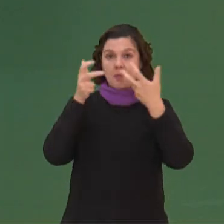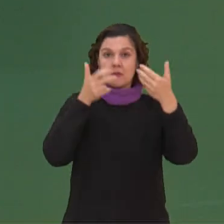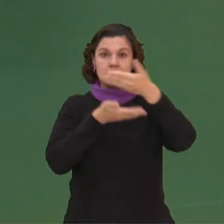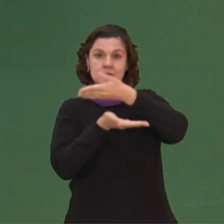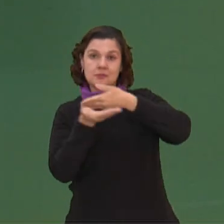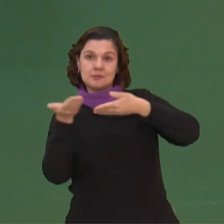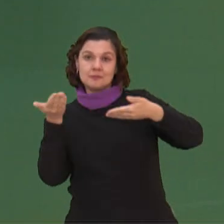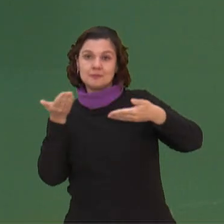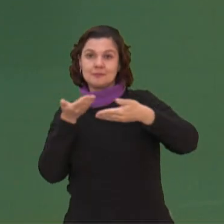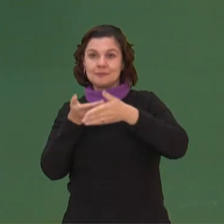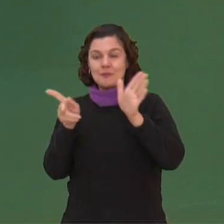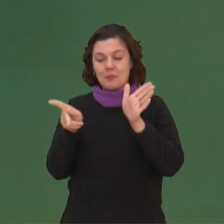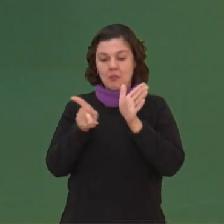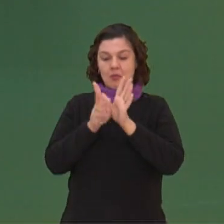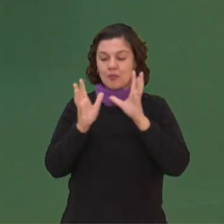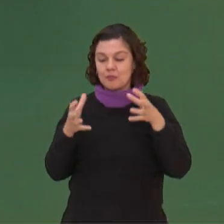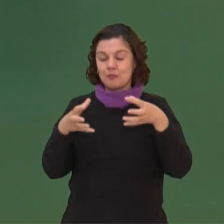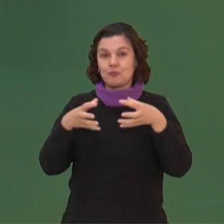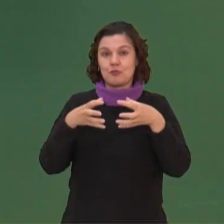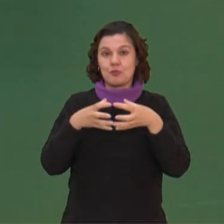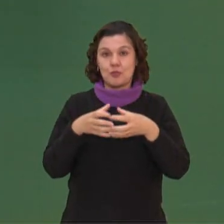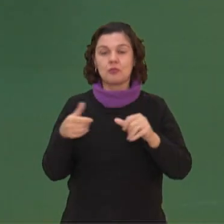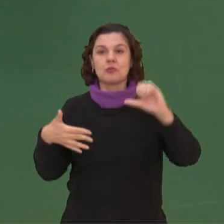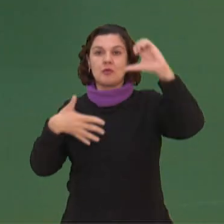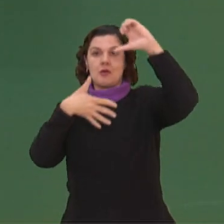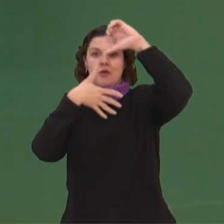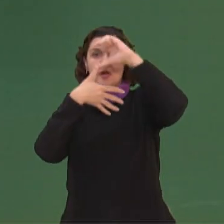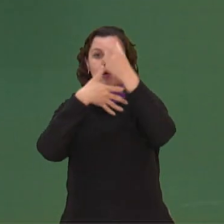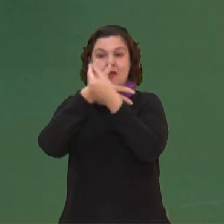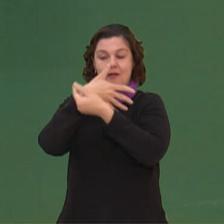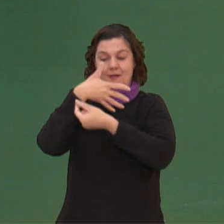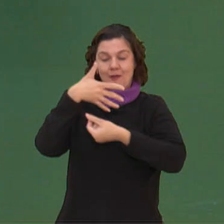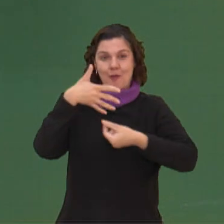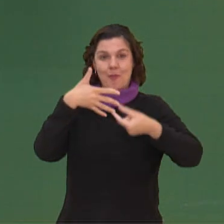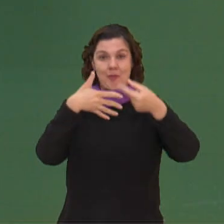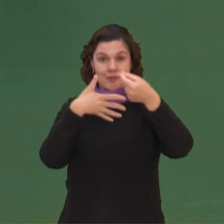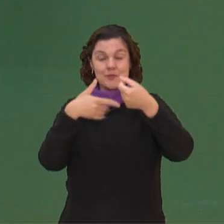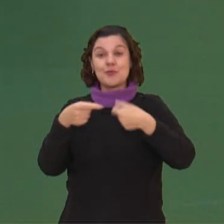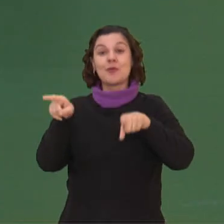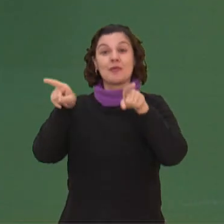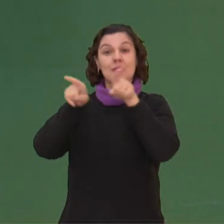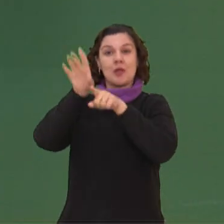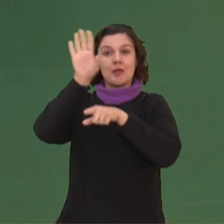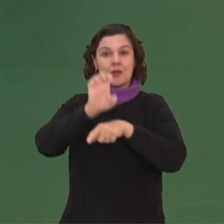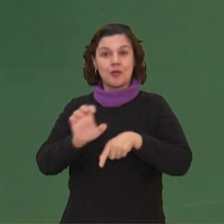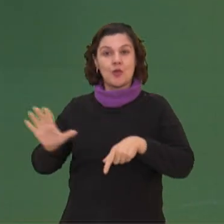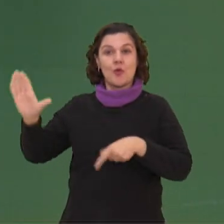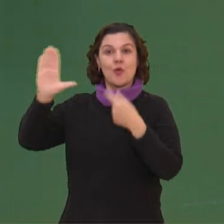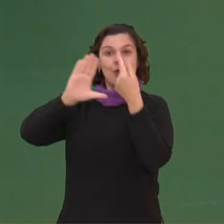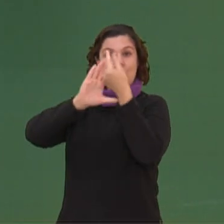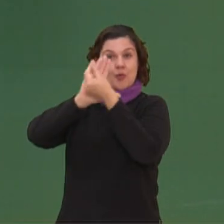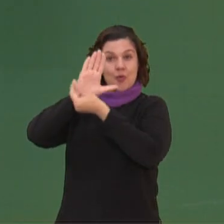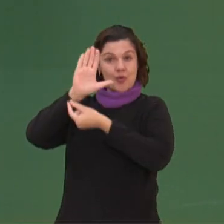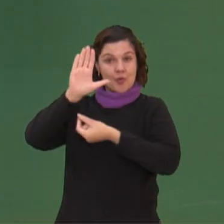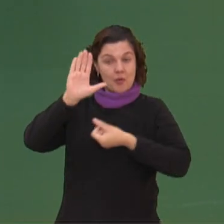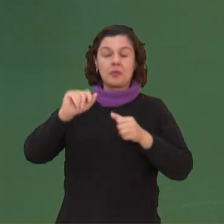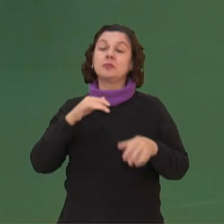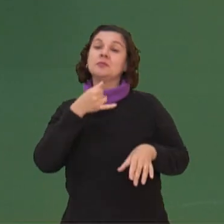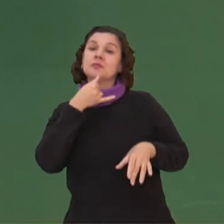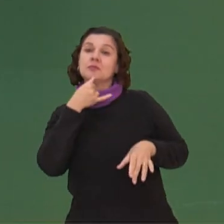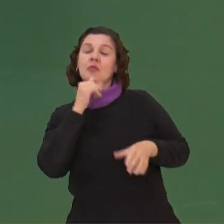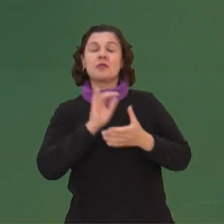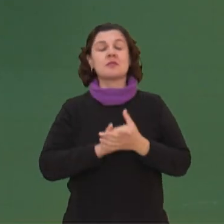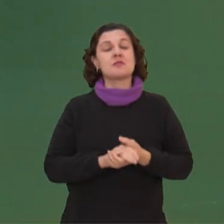envolvidos neste bloco, para o Mercosul e para a União Europeia. Por exemplo, o Mercosul